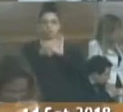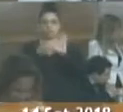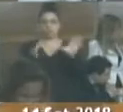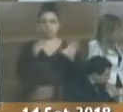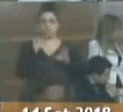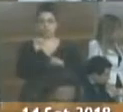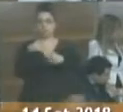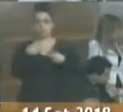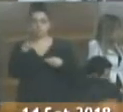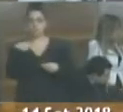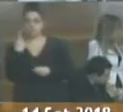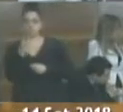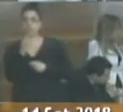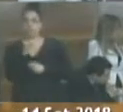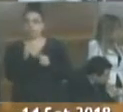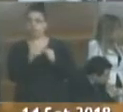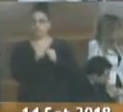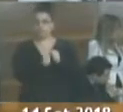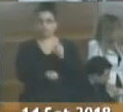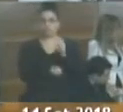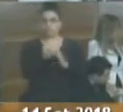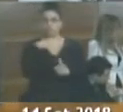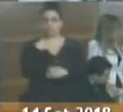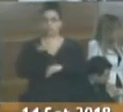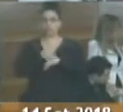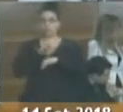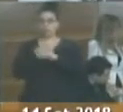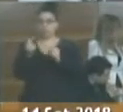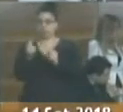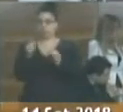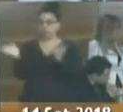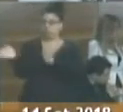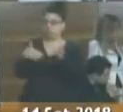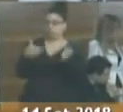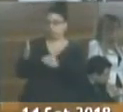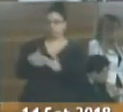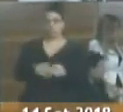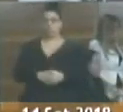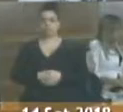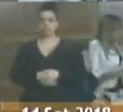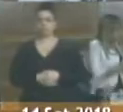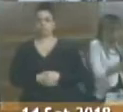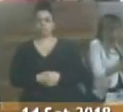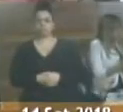for possível, nós colocaremos e com nossos próprios esforços. Só isso.